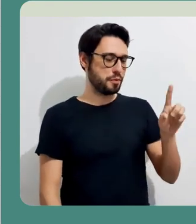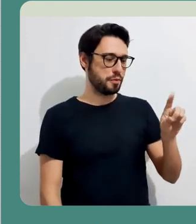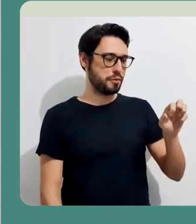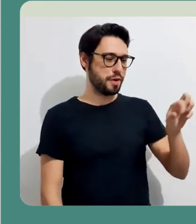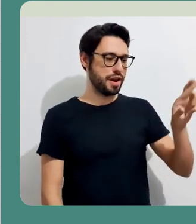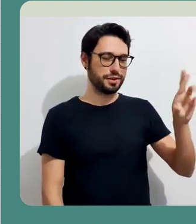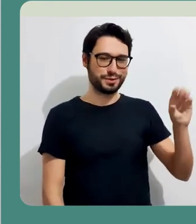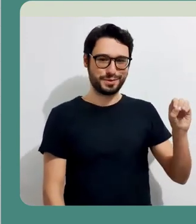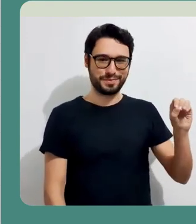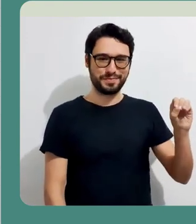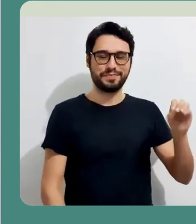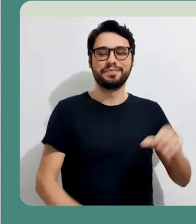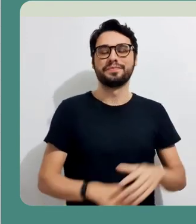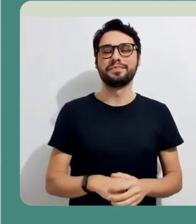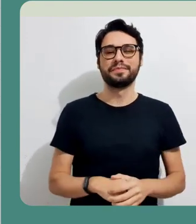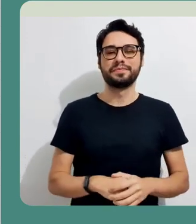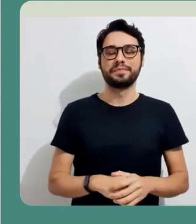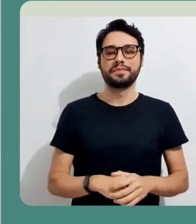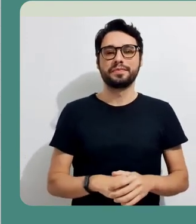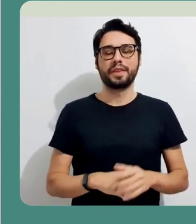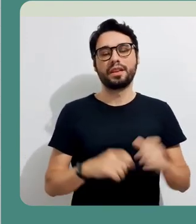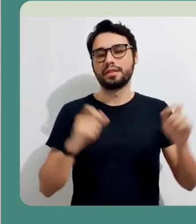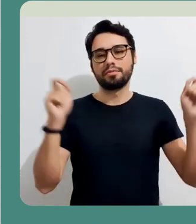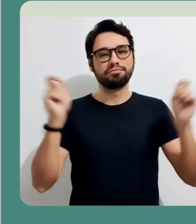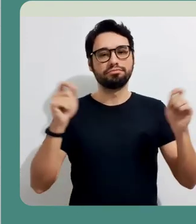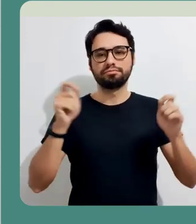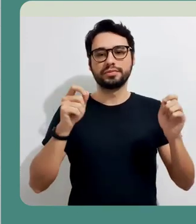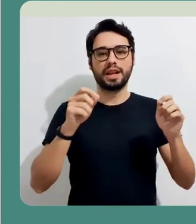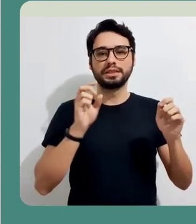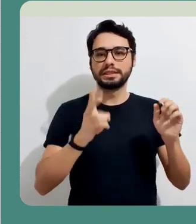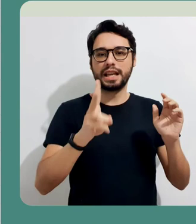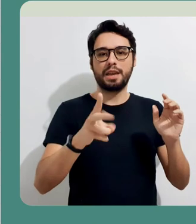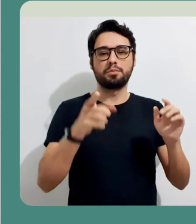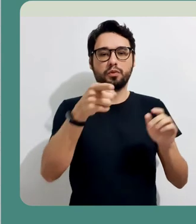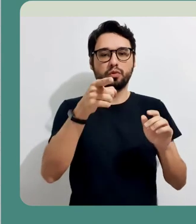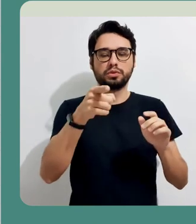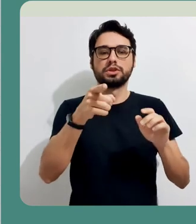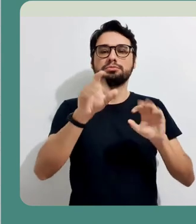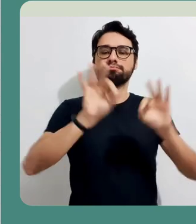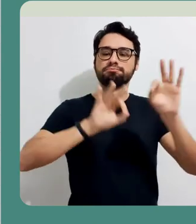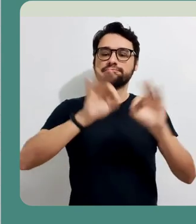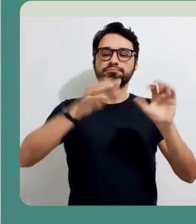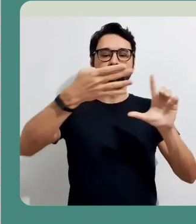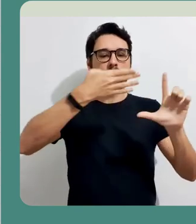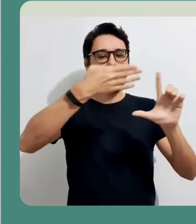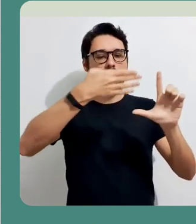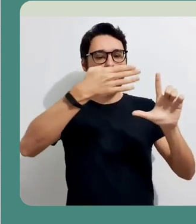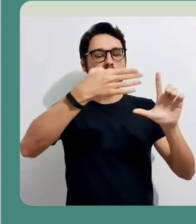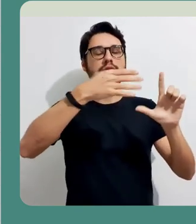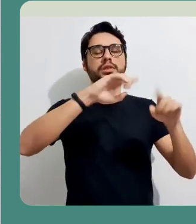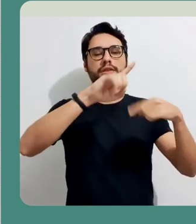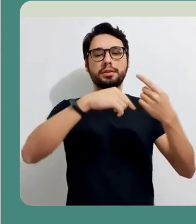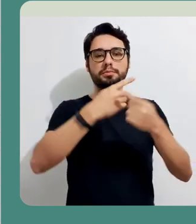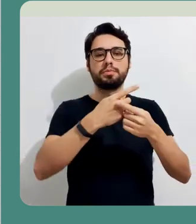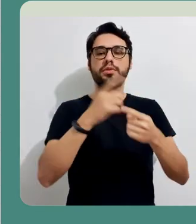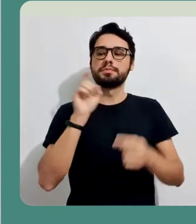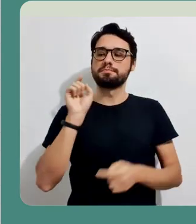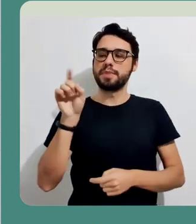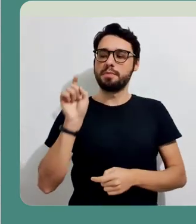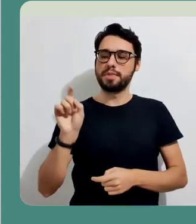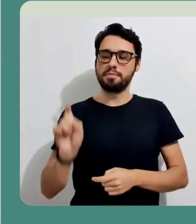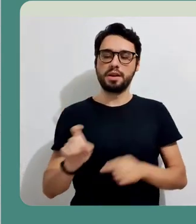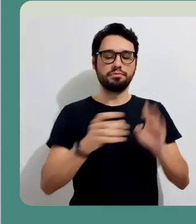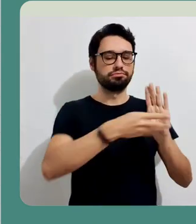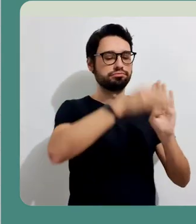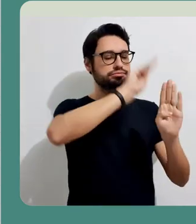x ao quadrado sobre 2 mais cedo e assim por diante então eu posso fazer uma série de situações